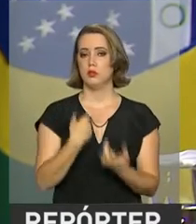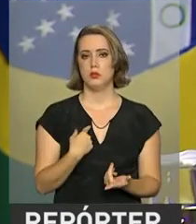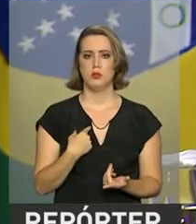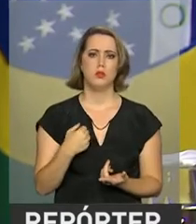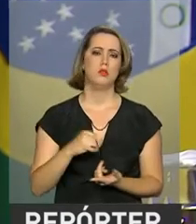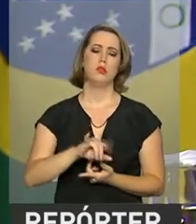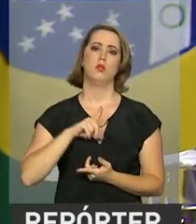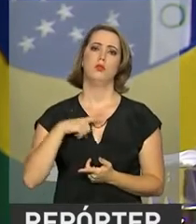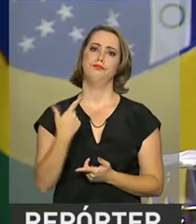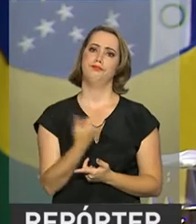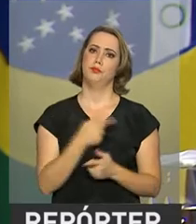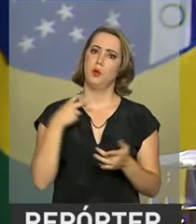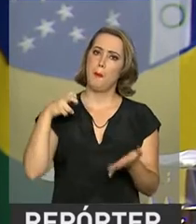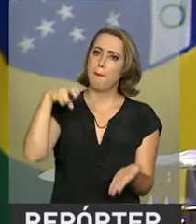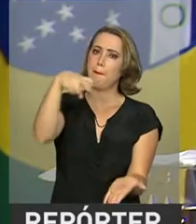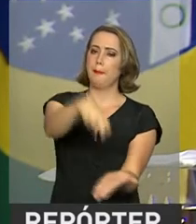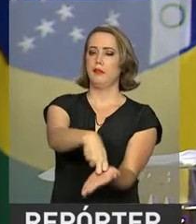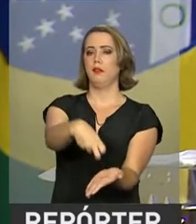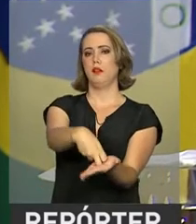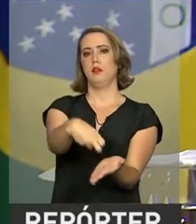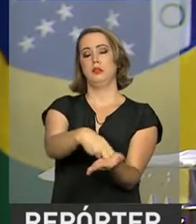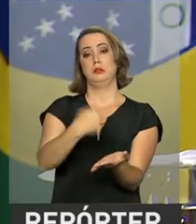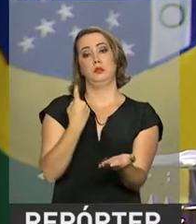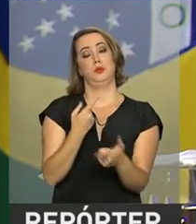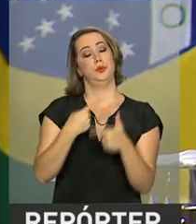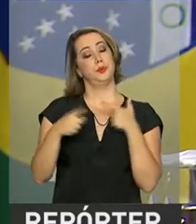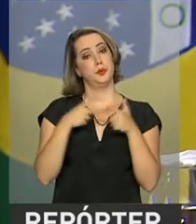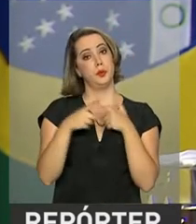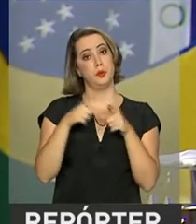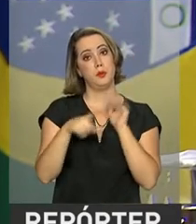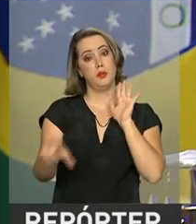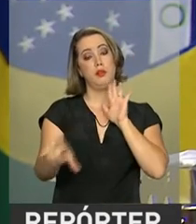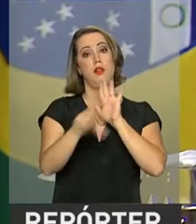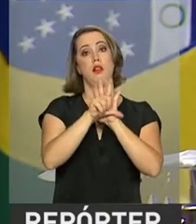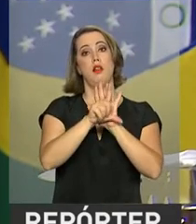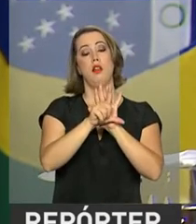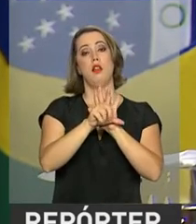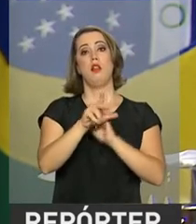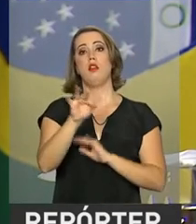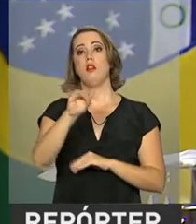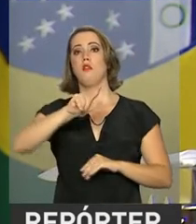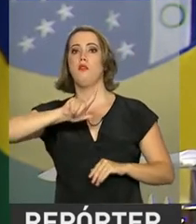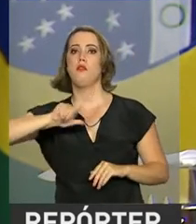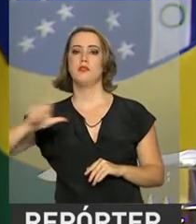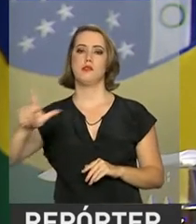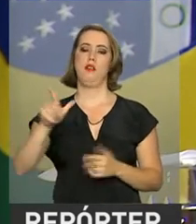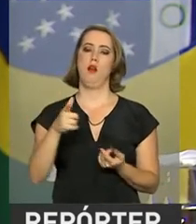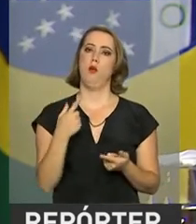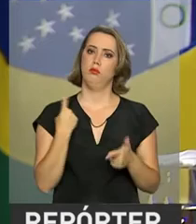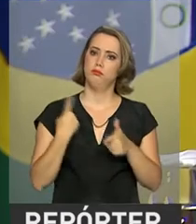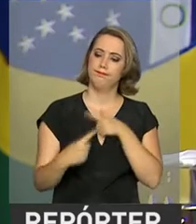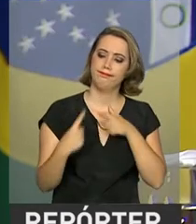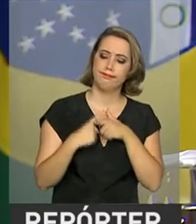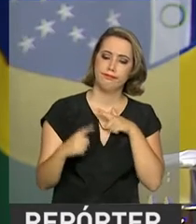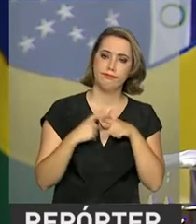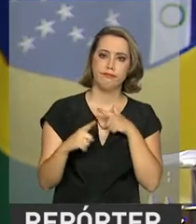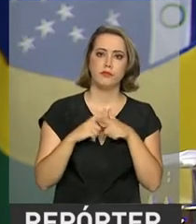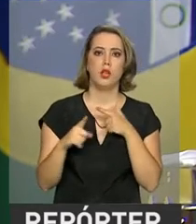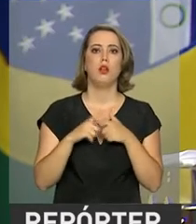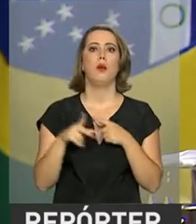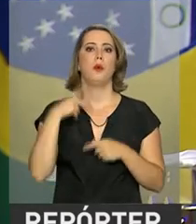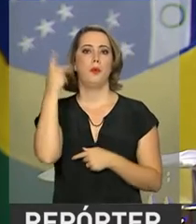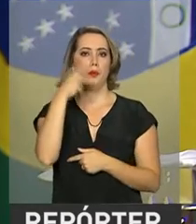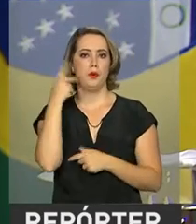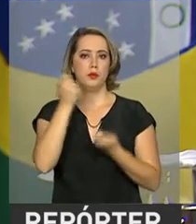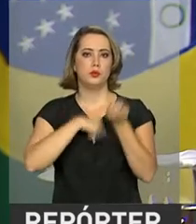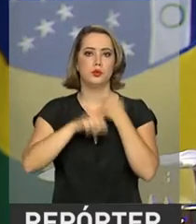nós insistirmos na lei de responsabilidade fiscal o que seria política e economicamente desastroso para